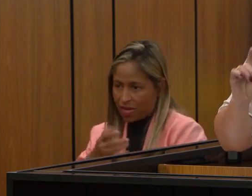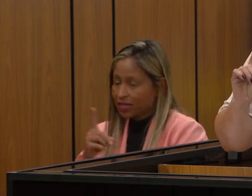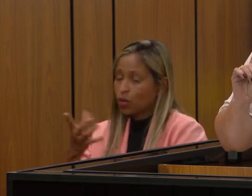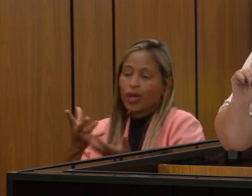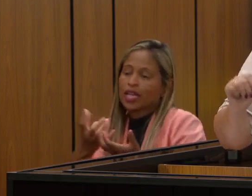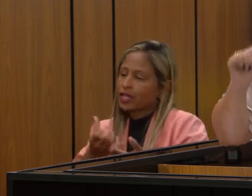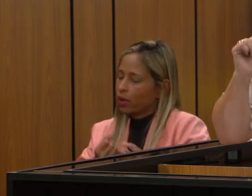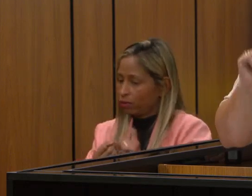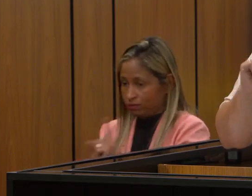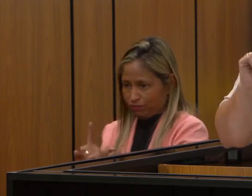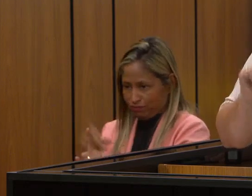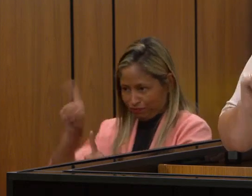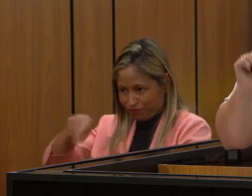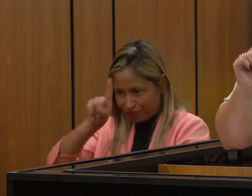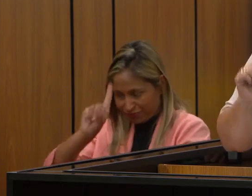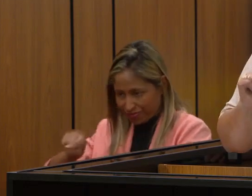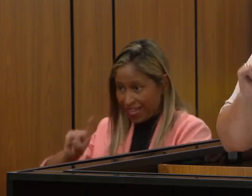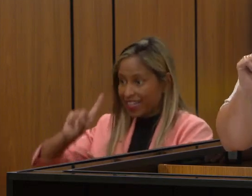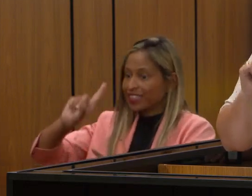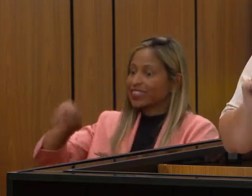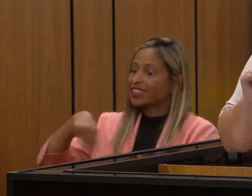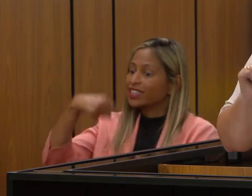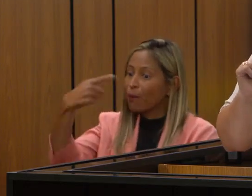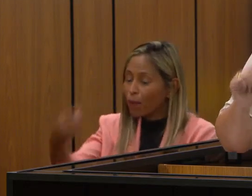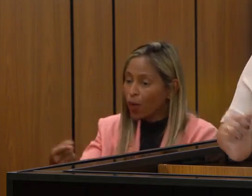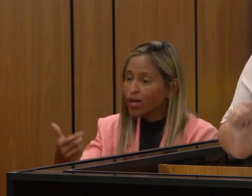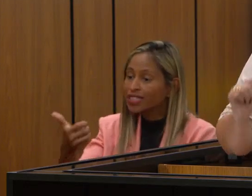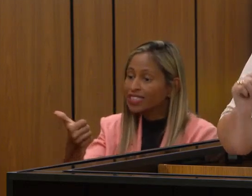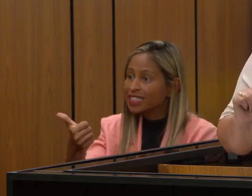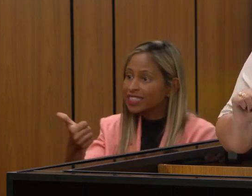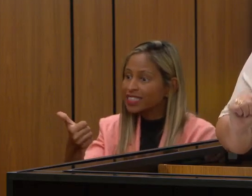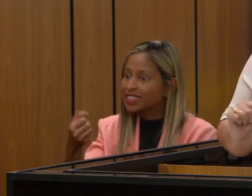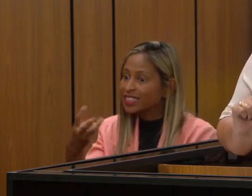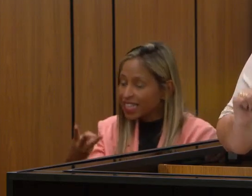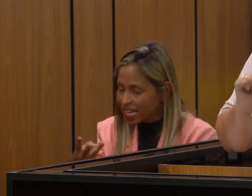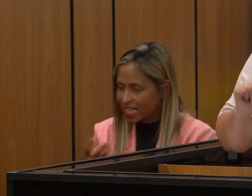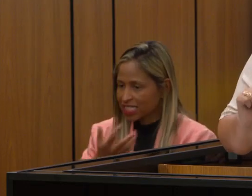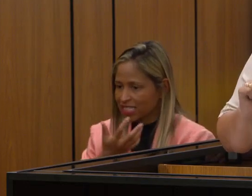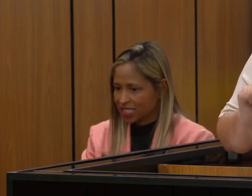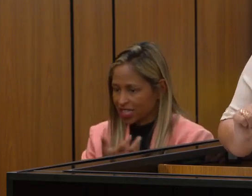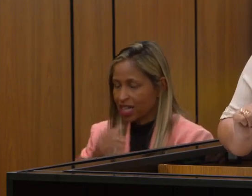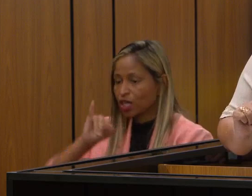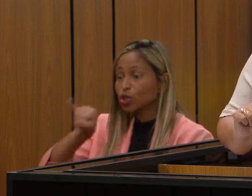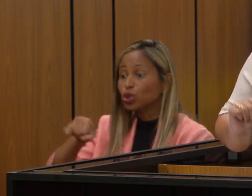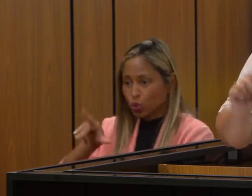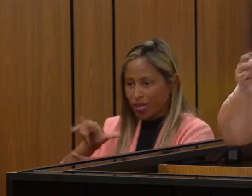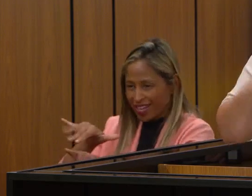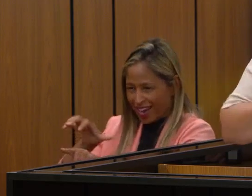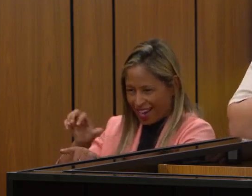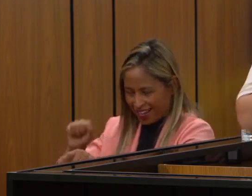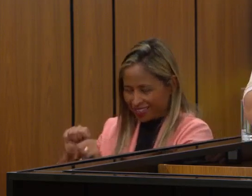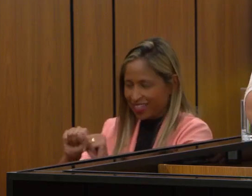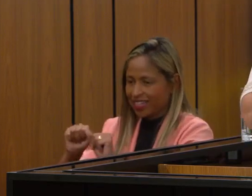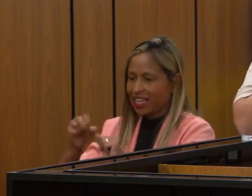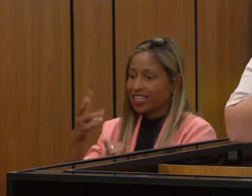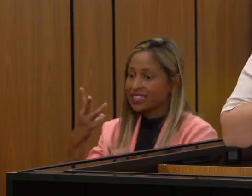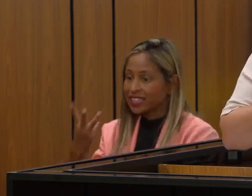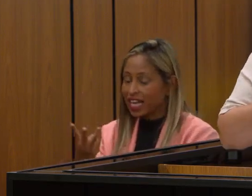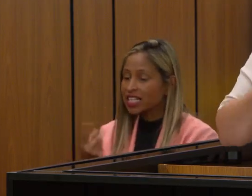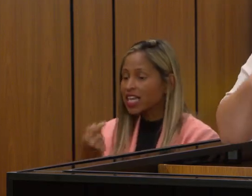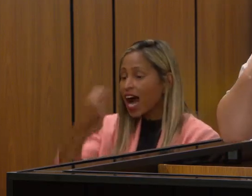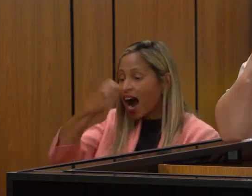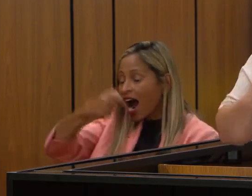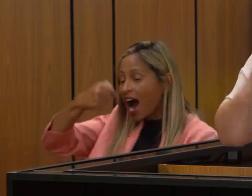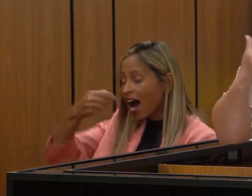me atenderam aí depois marcaram dia 03/12 quando a Doutora Juliana e seriam três